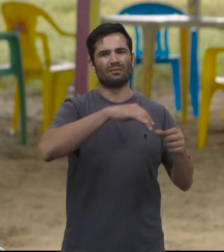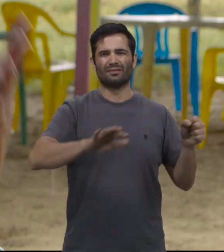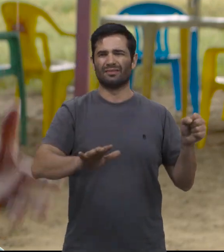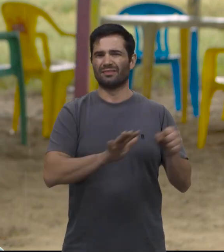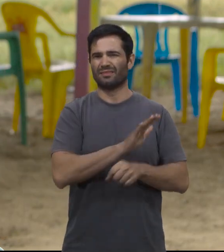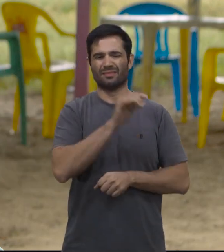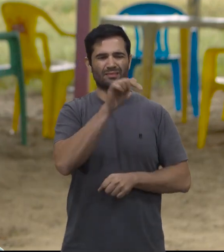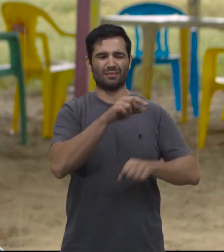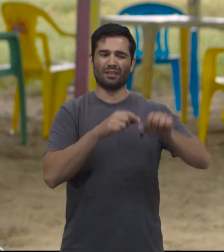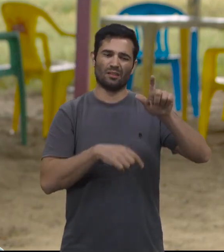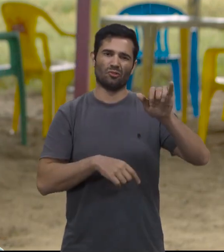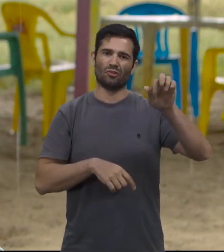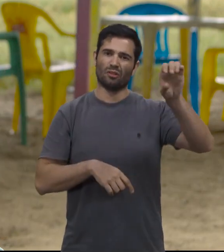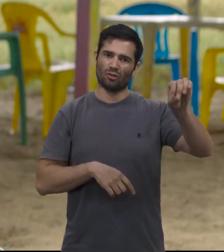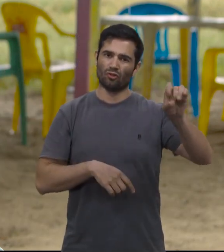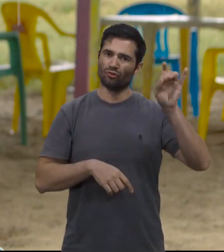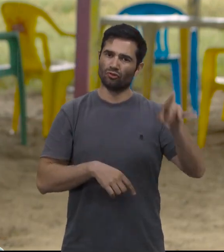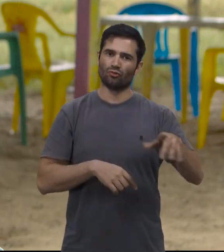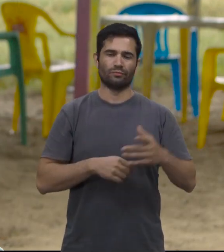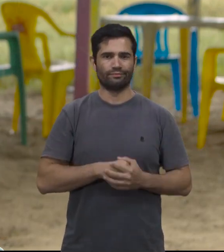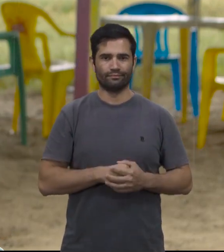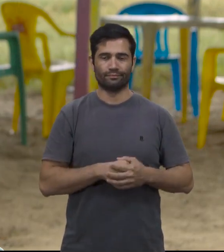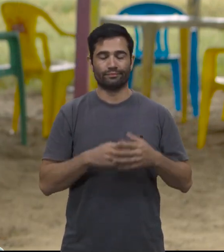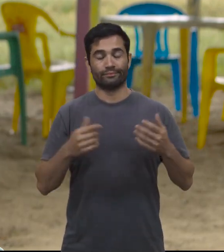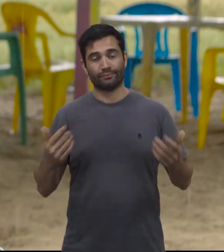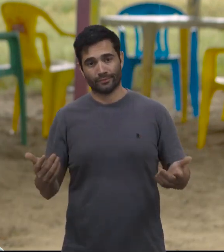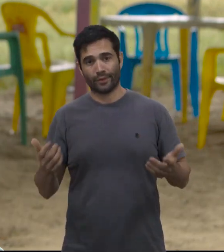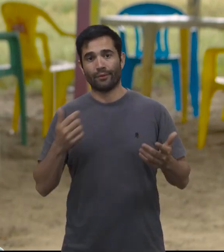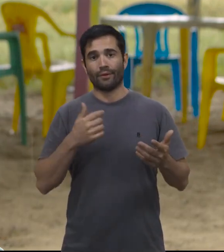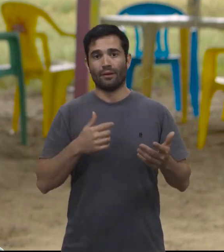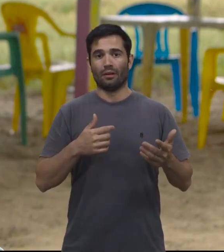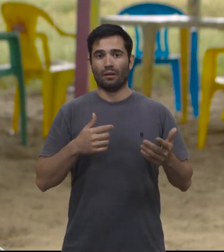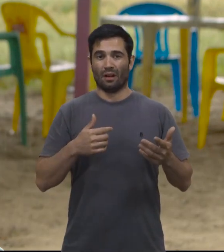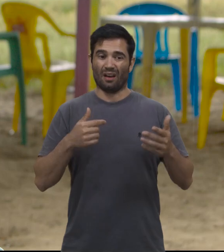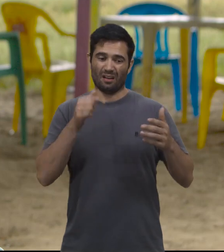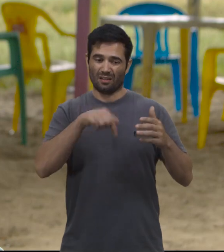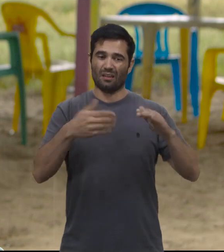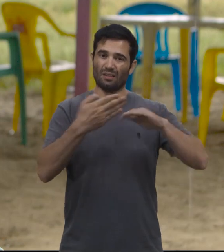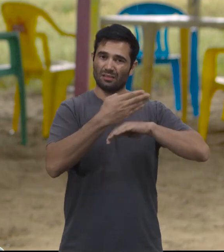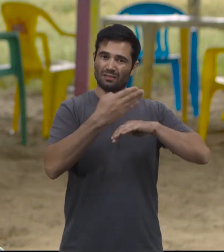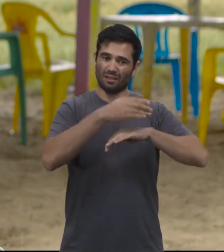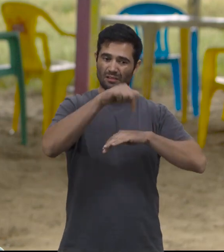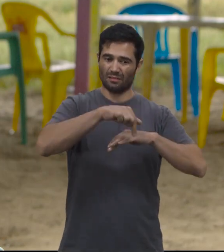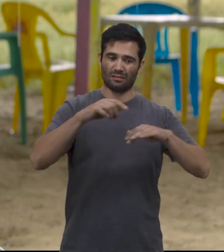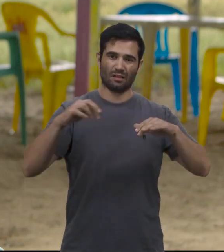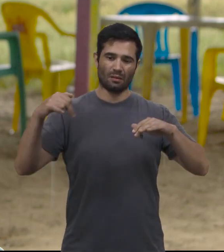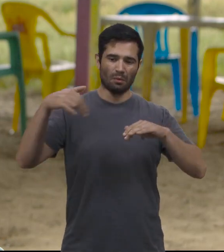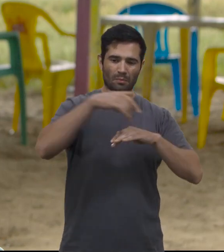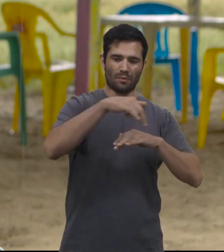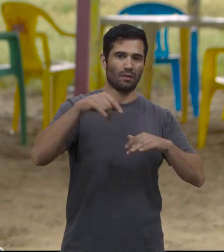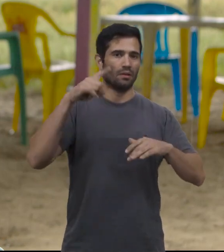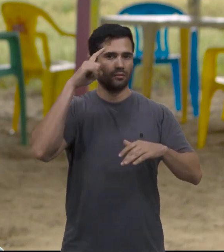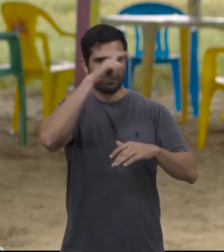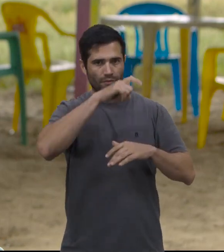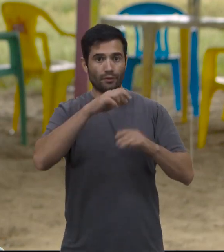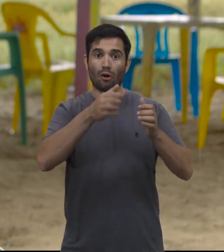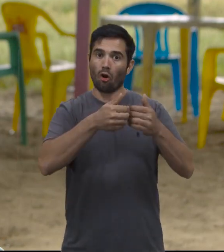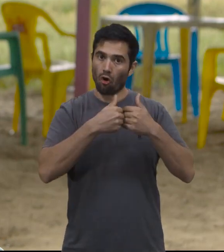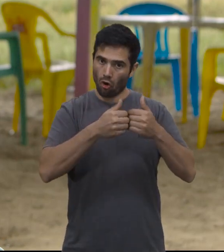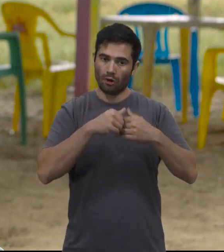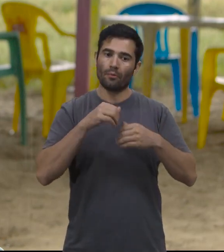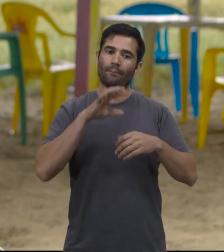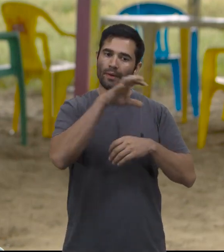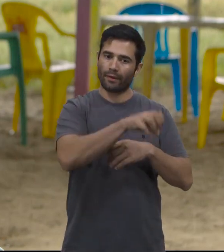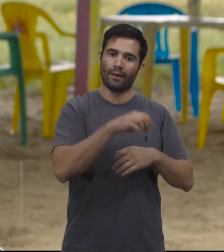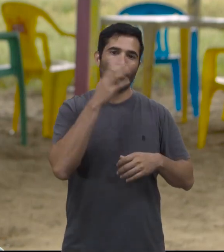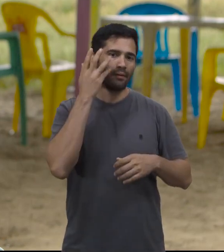um montidão de lixo, não é? Pois é, o acesso muito difícil, aqui está sendo difícil até o ônibus para vir